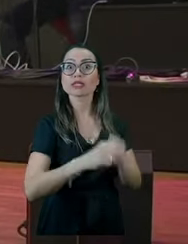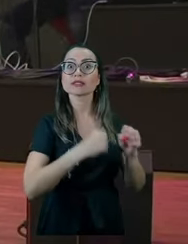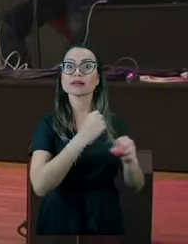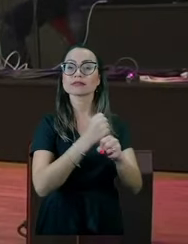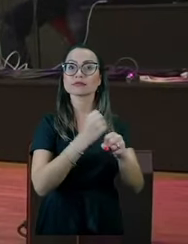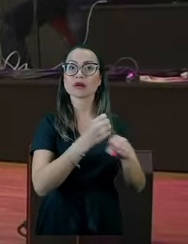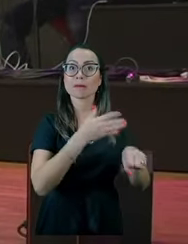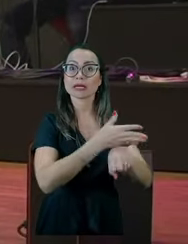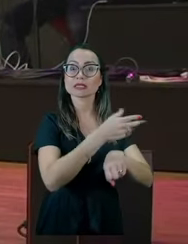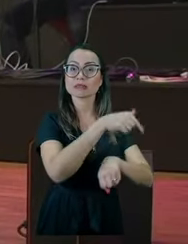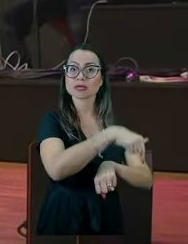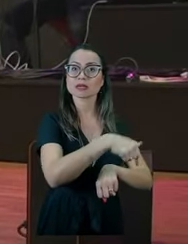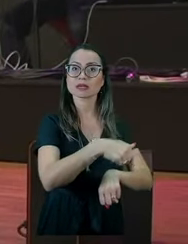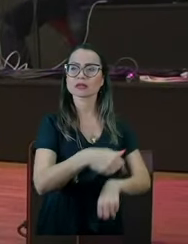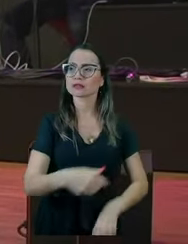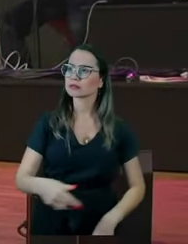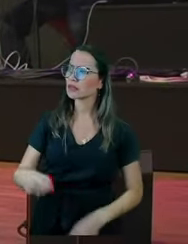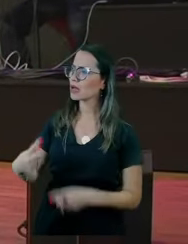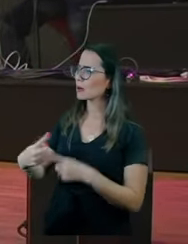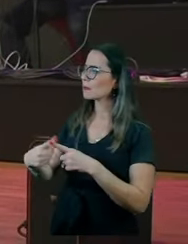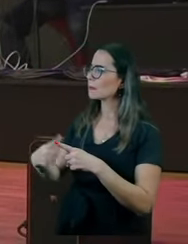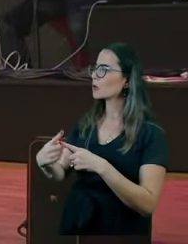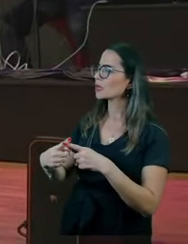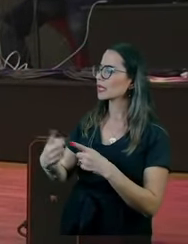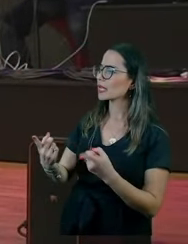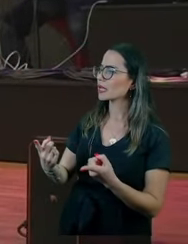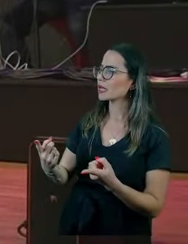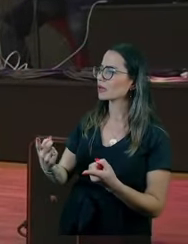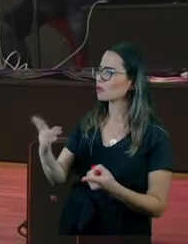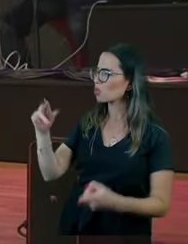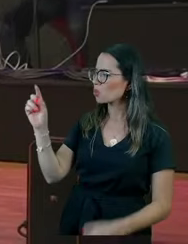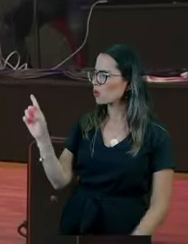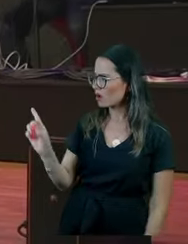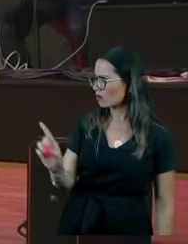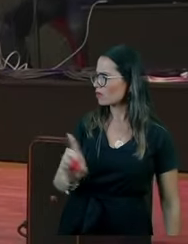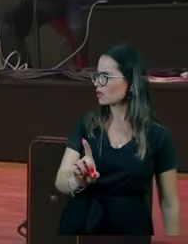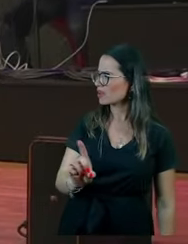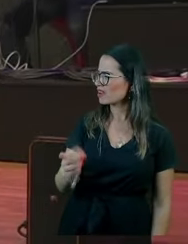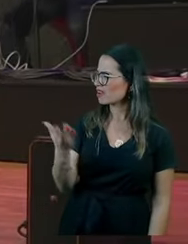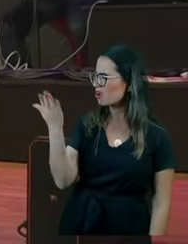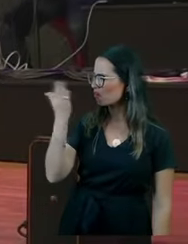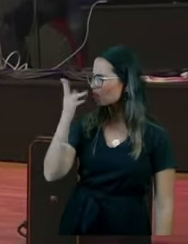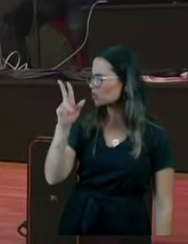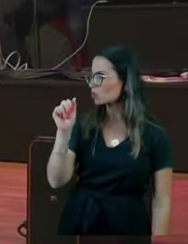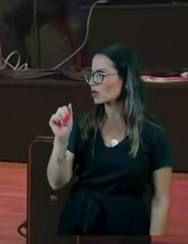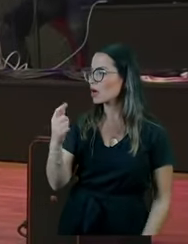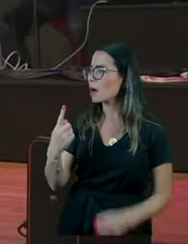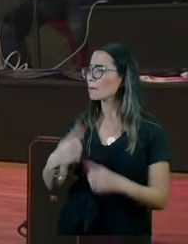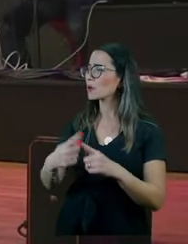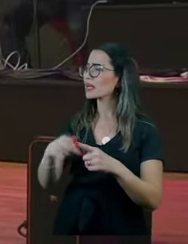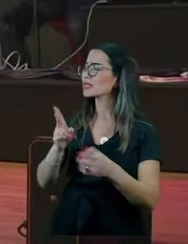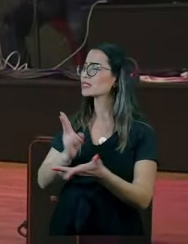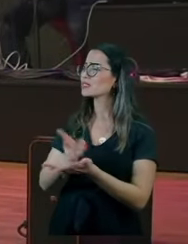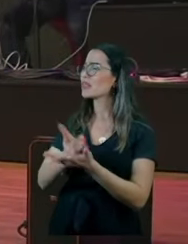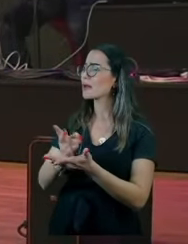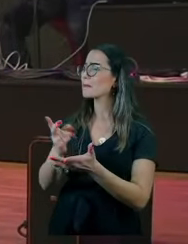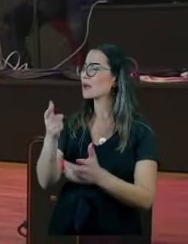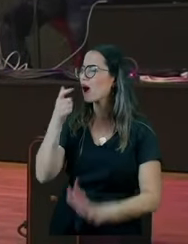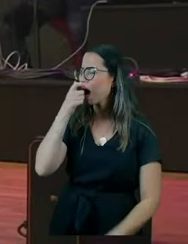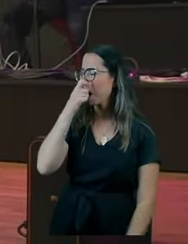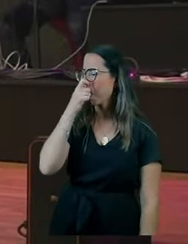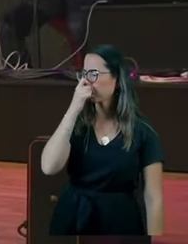Aí ela falou assim, mas por que, que tu nunca veio? Por que nunca te vi? Ela falou assim, está sempre cheio. Está cheio nos primeiros 15 minutos,